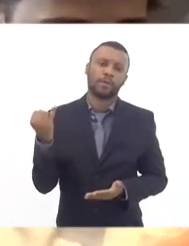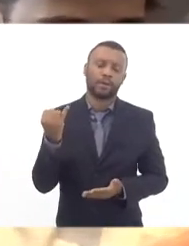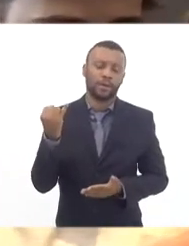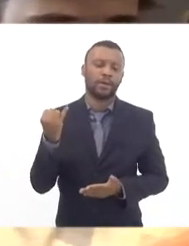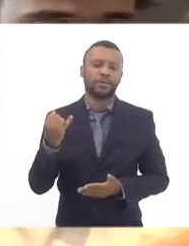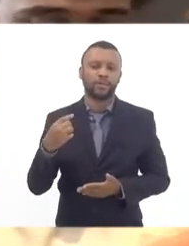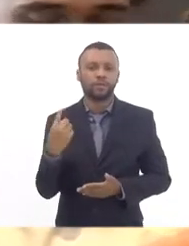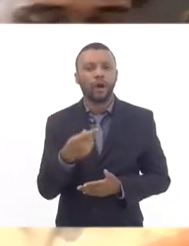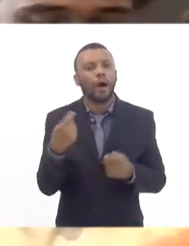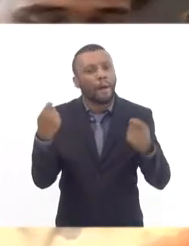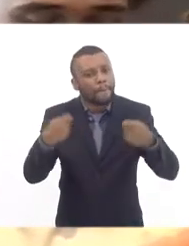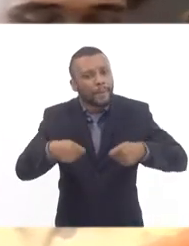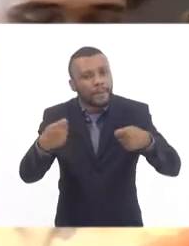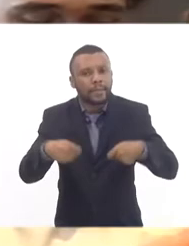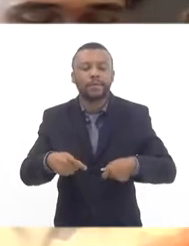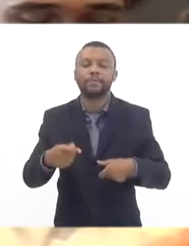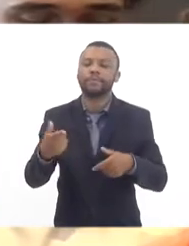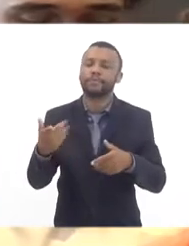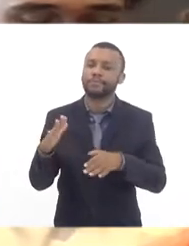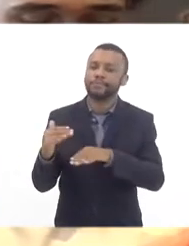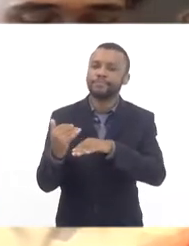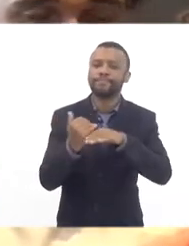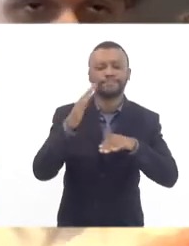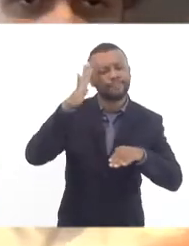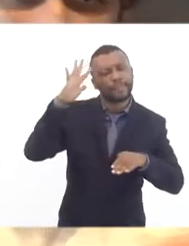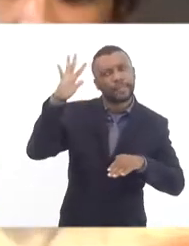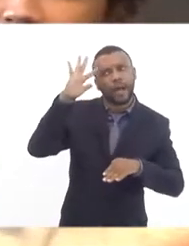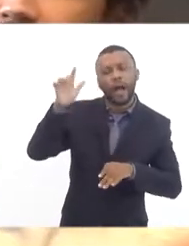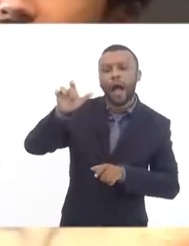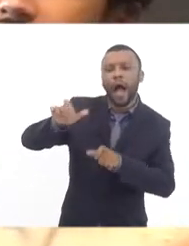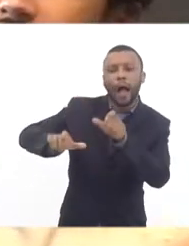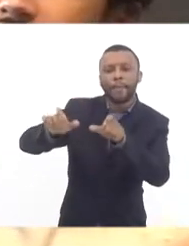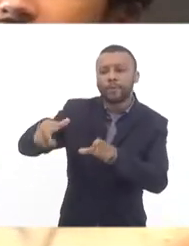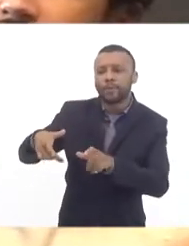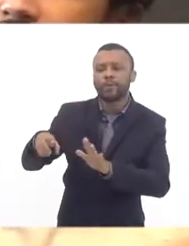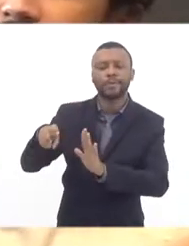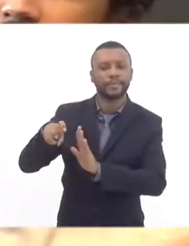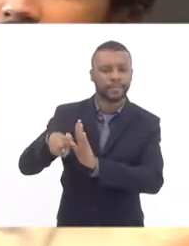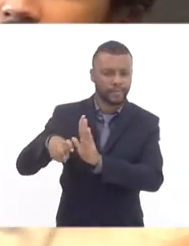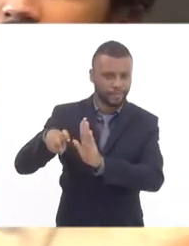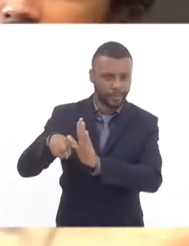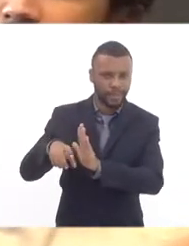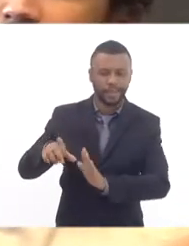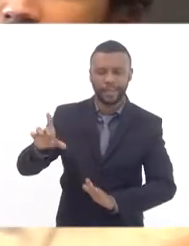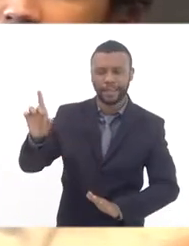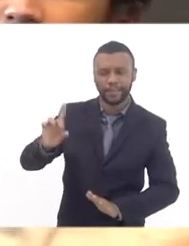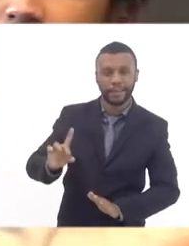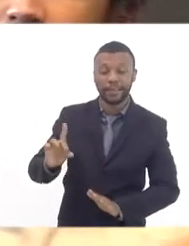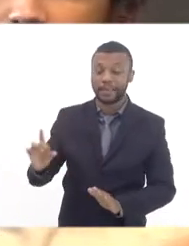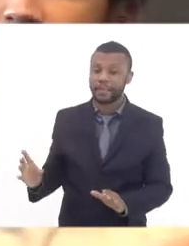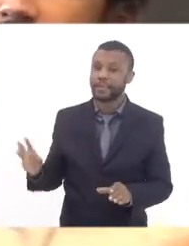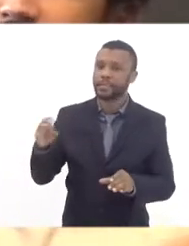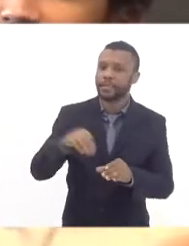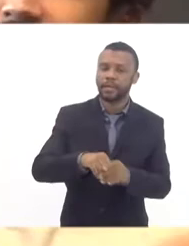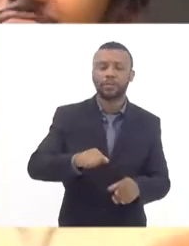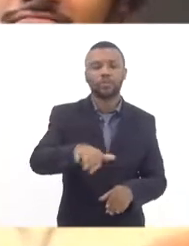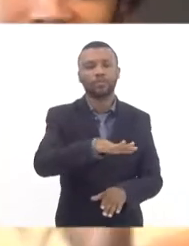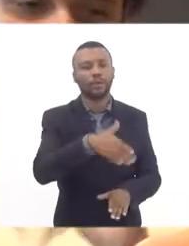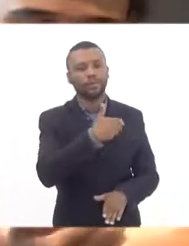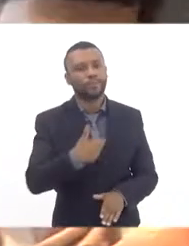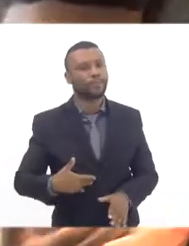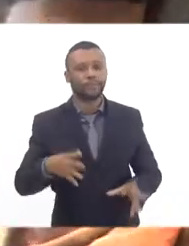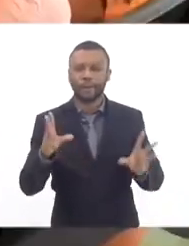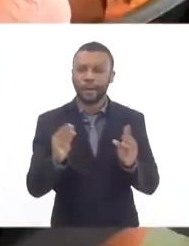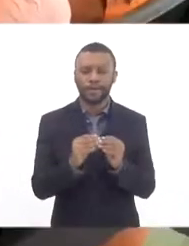precisa muito incluir as pessoas com deficiências também nos espaços públicos. É isso. Boa tarde. Obrigada.